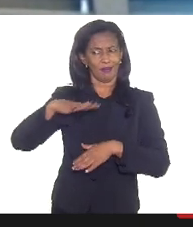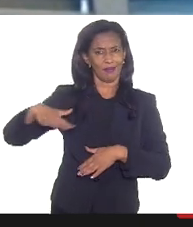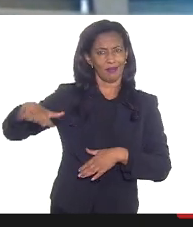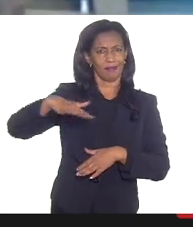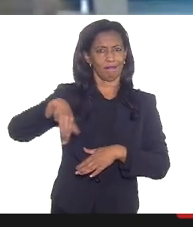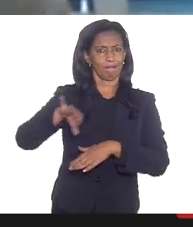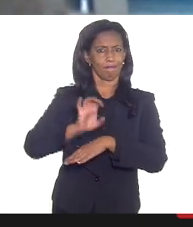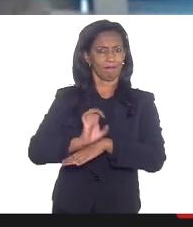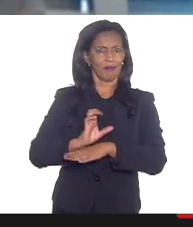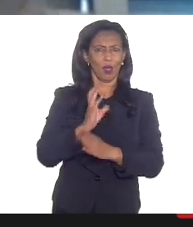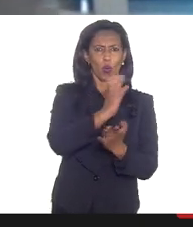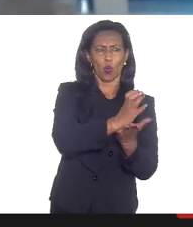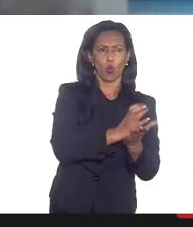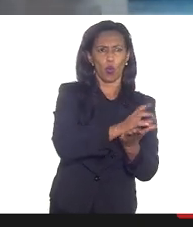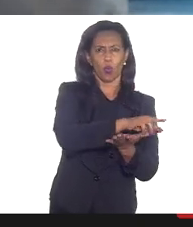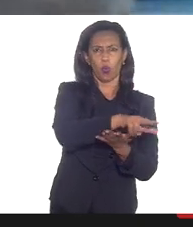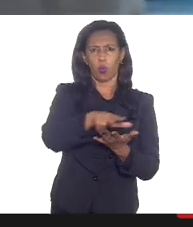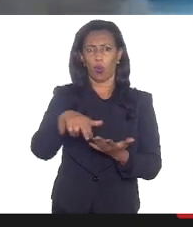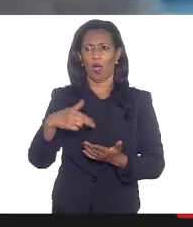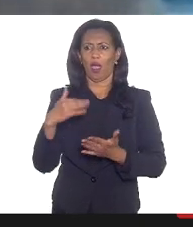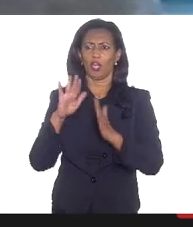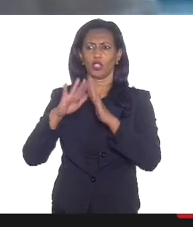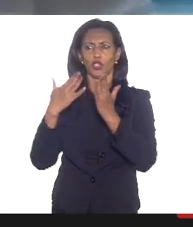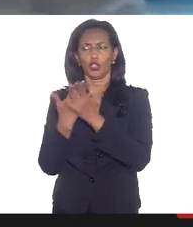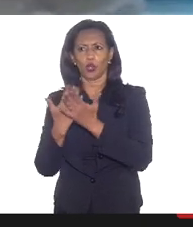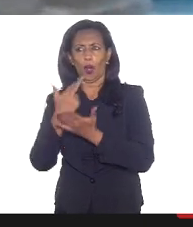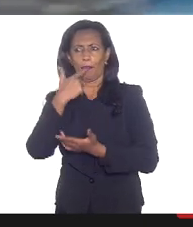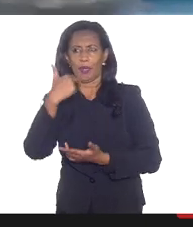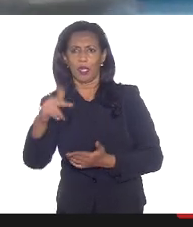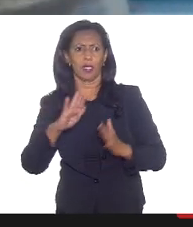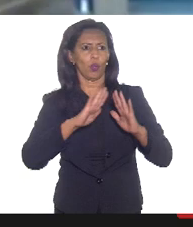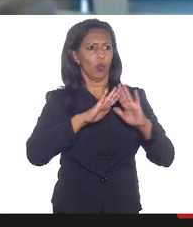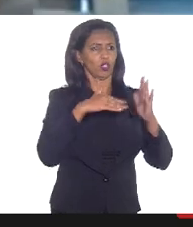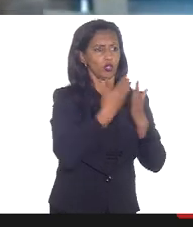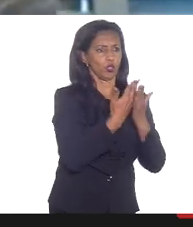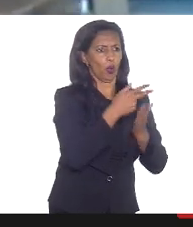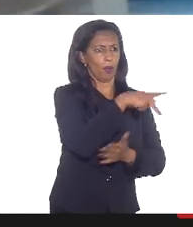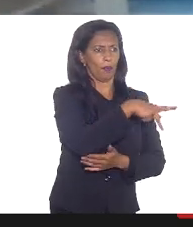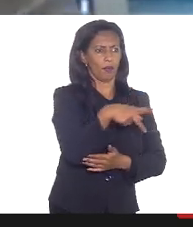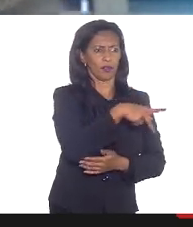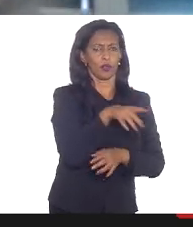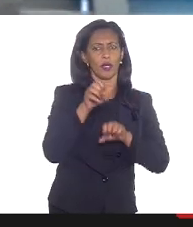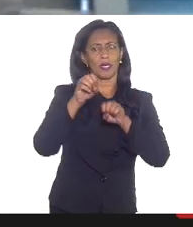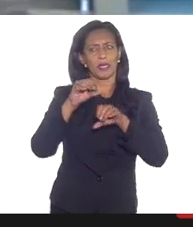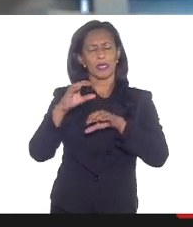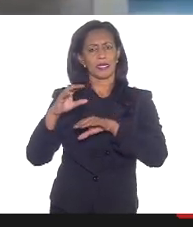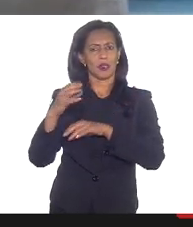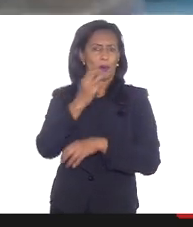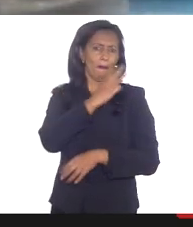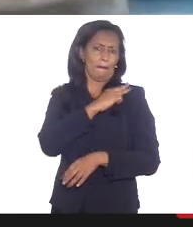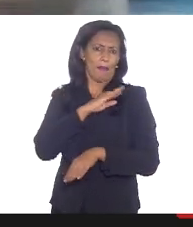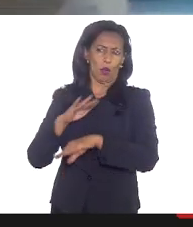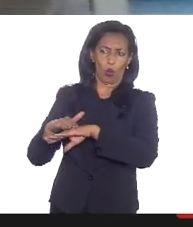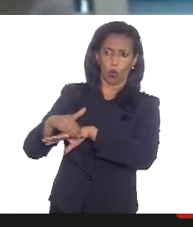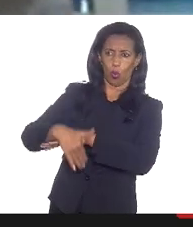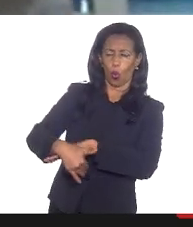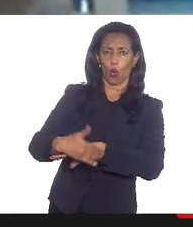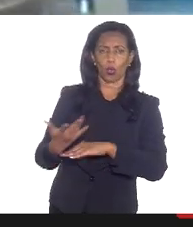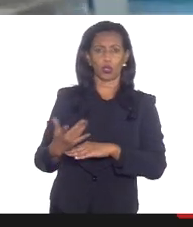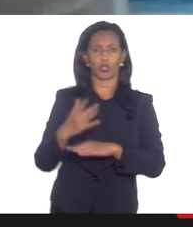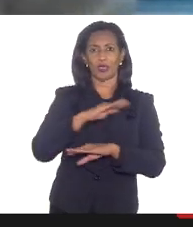de currículos, escolas bilíngues, cursos normais, duplas escolas, enfim, ensino médio noturno, ensino médio integral, e tudo isso